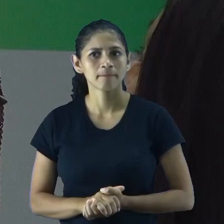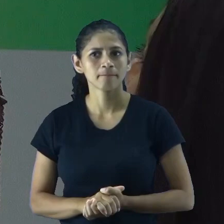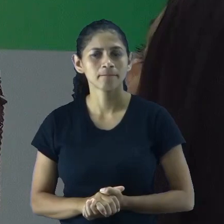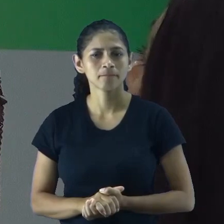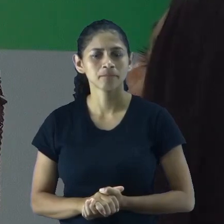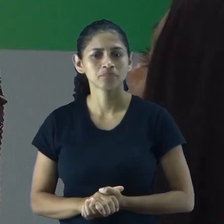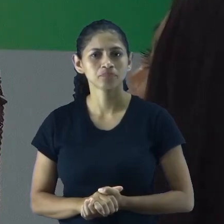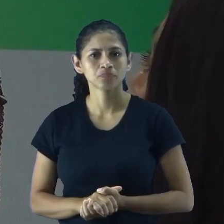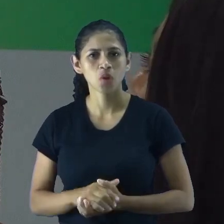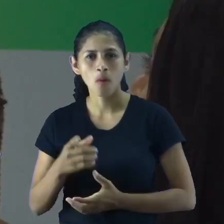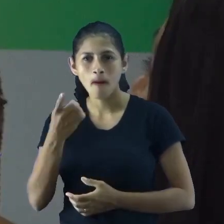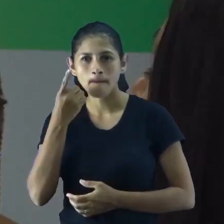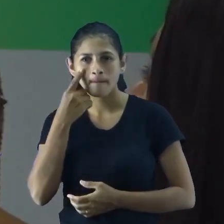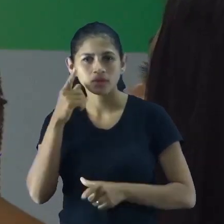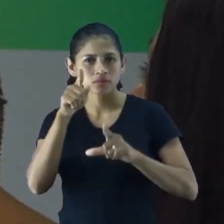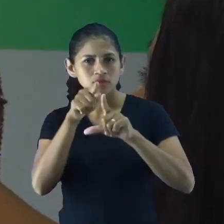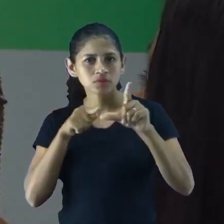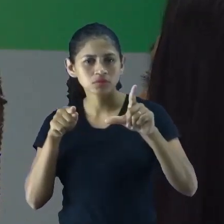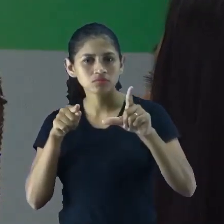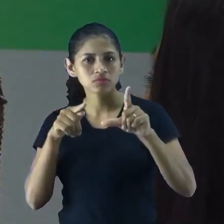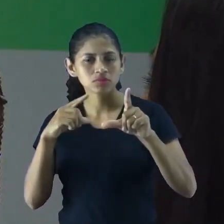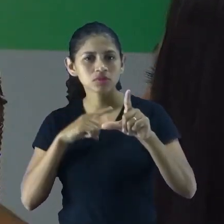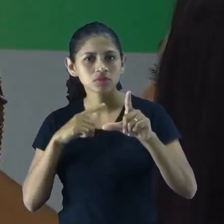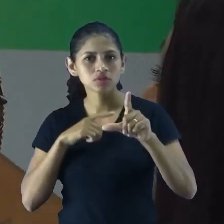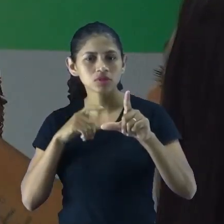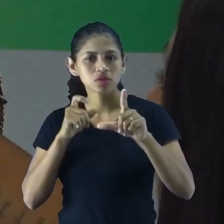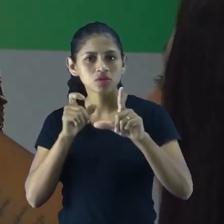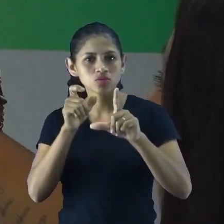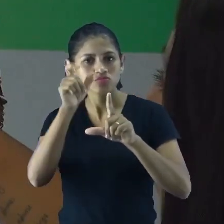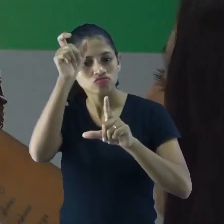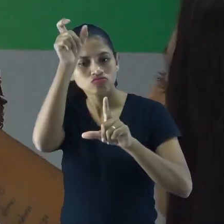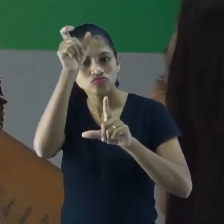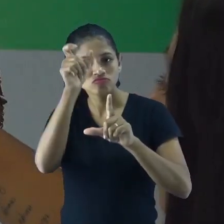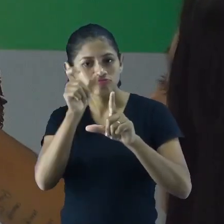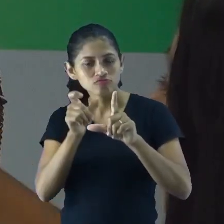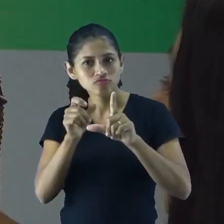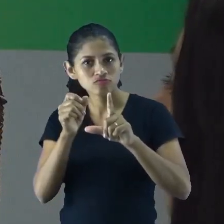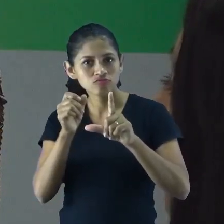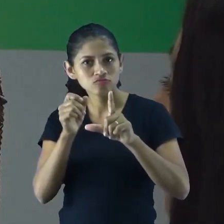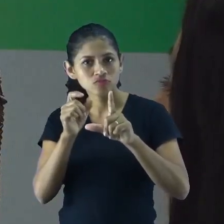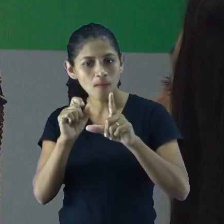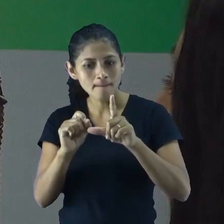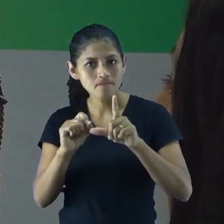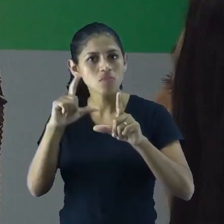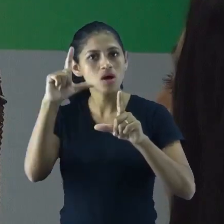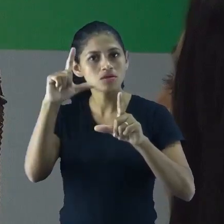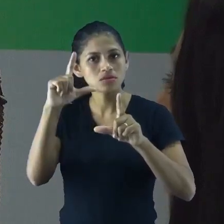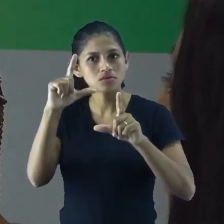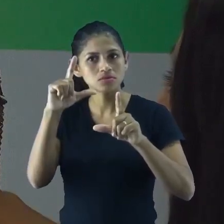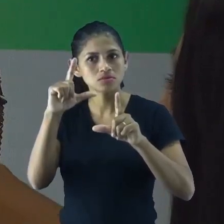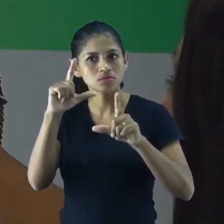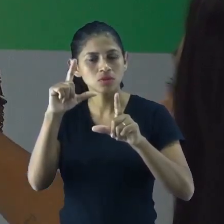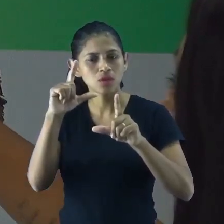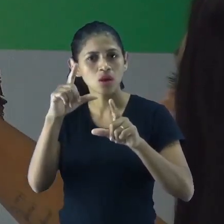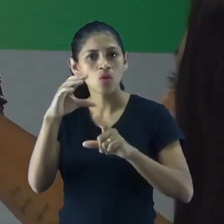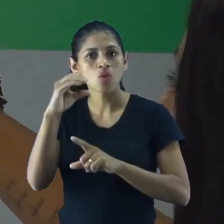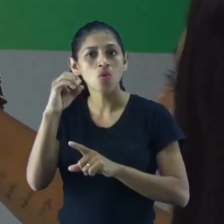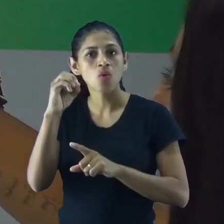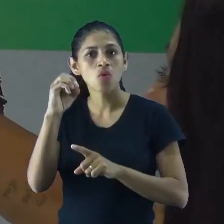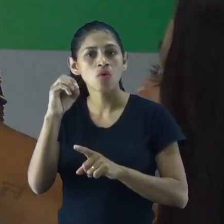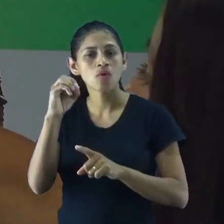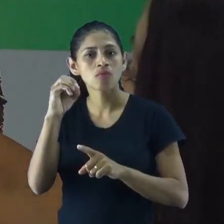uma coluna maior né indicando o animal que vive mais tempo que é o corvo né